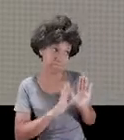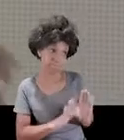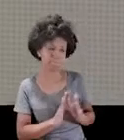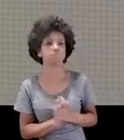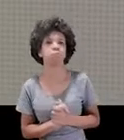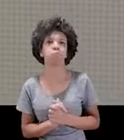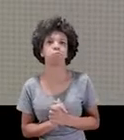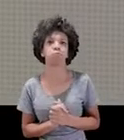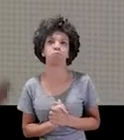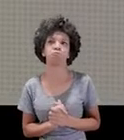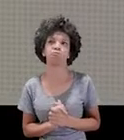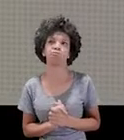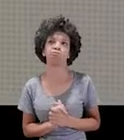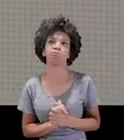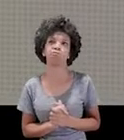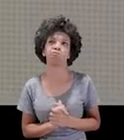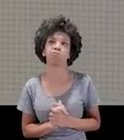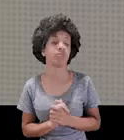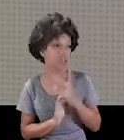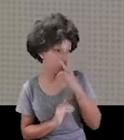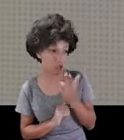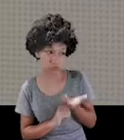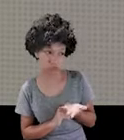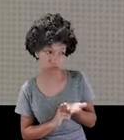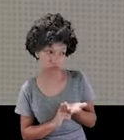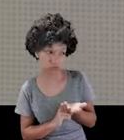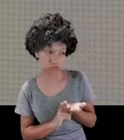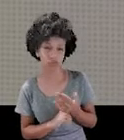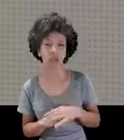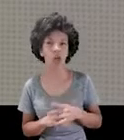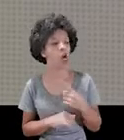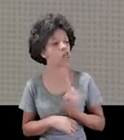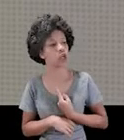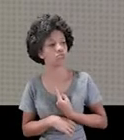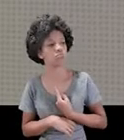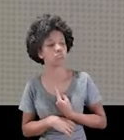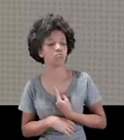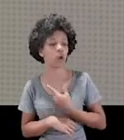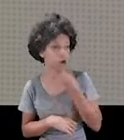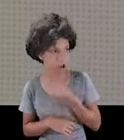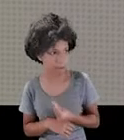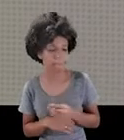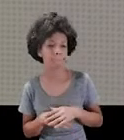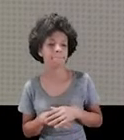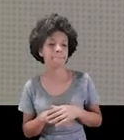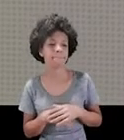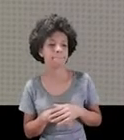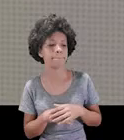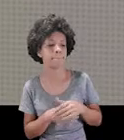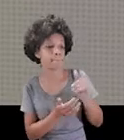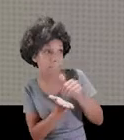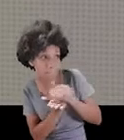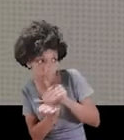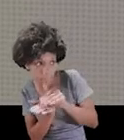não tem eu acho que nossos homens mandaram as mulheres e